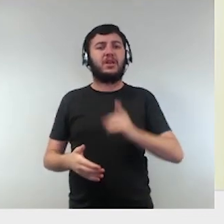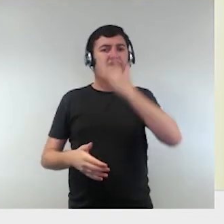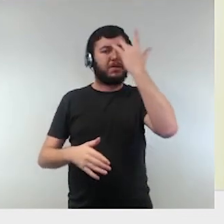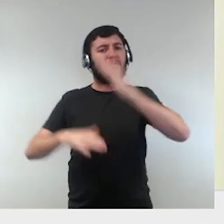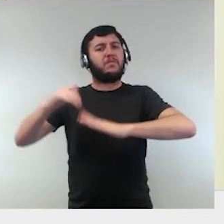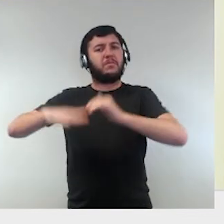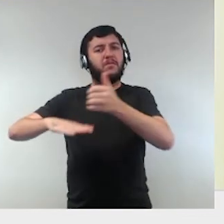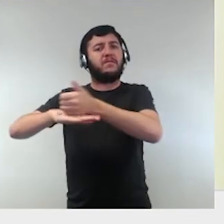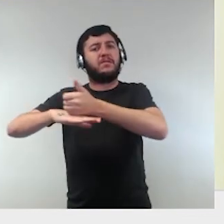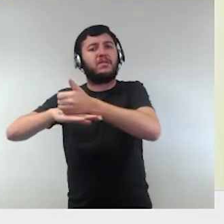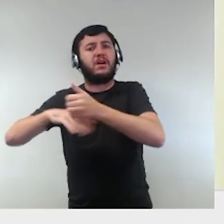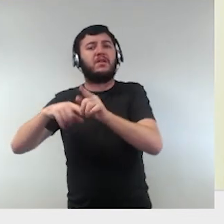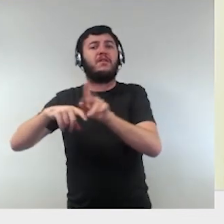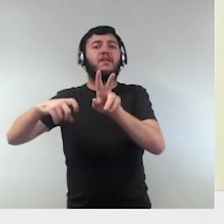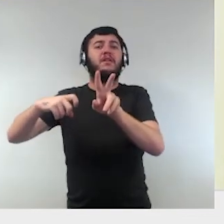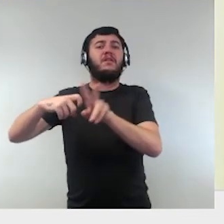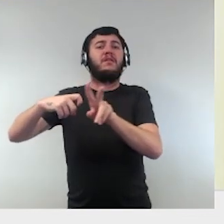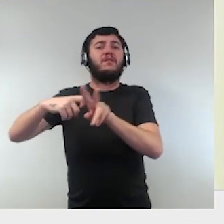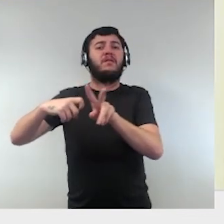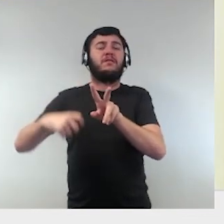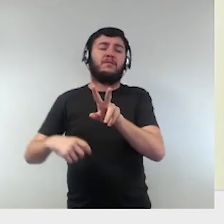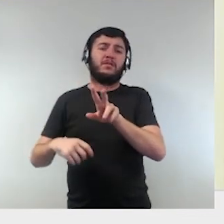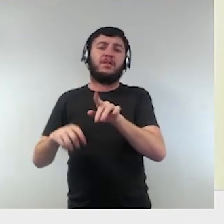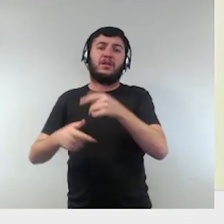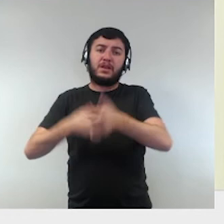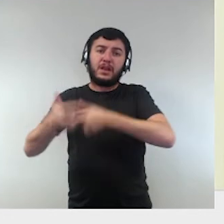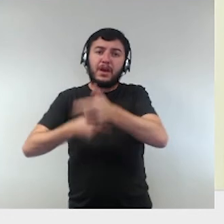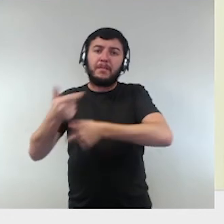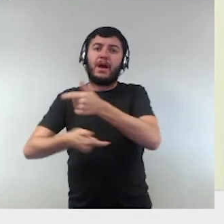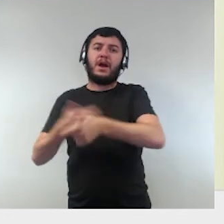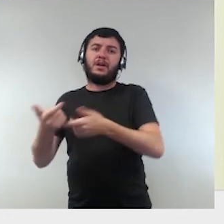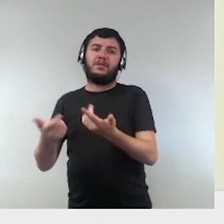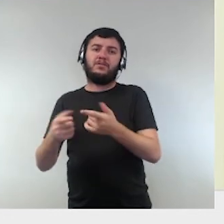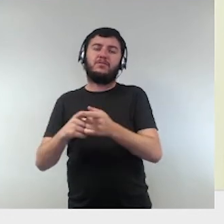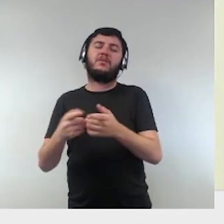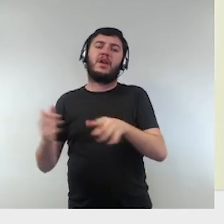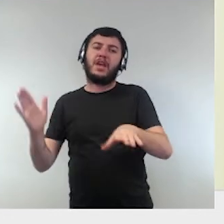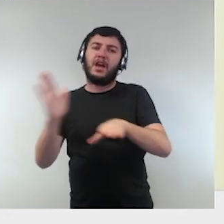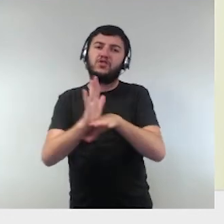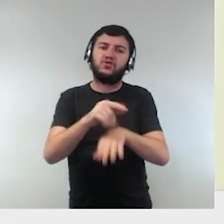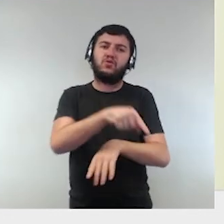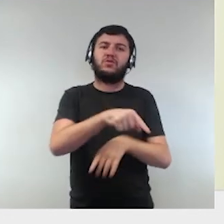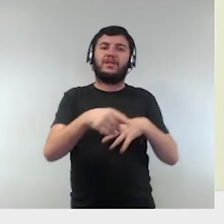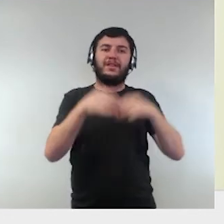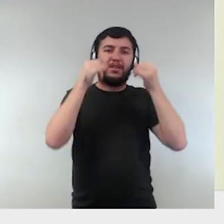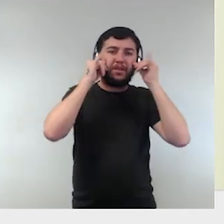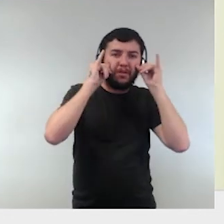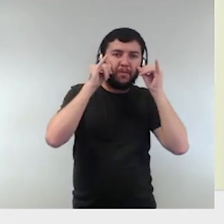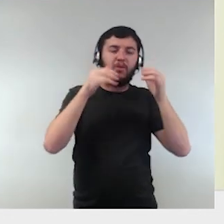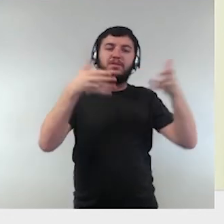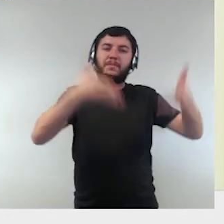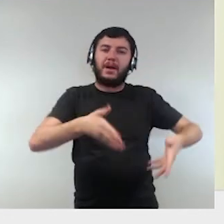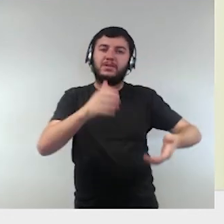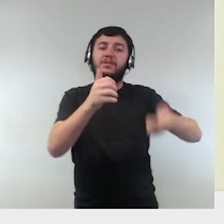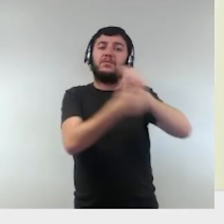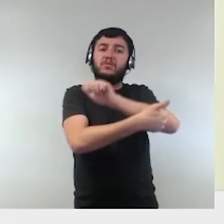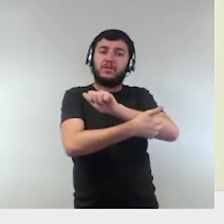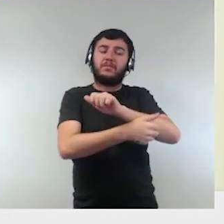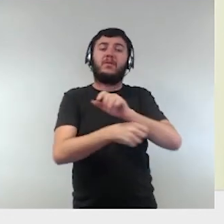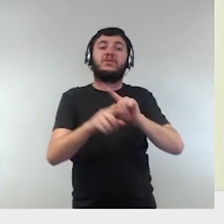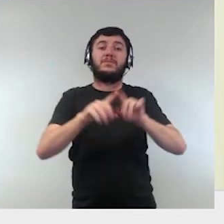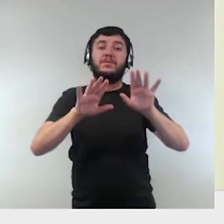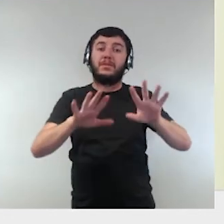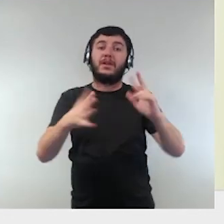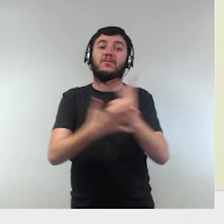ele já se manifesta bem-estar animal, que obedeça às regras apresentadas pela